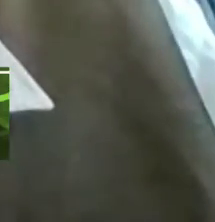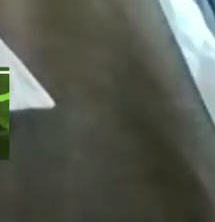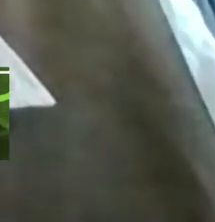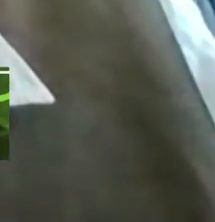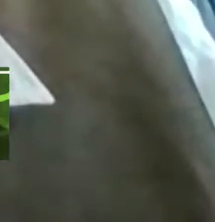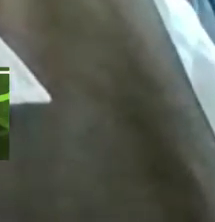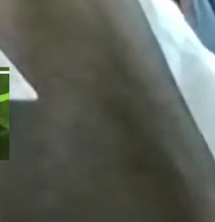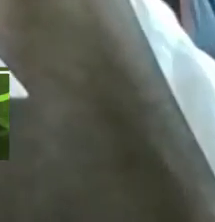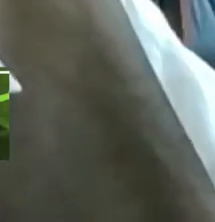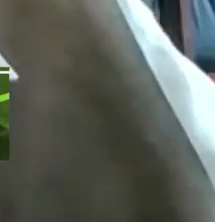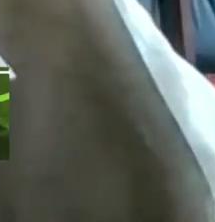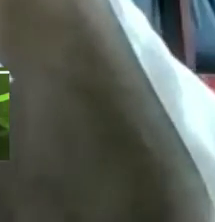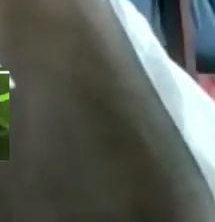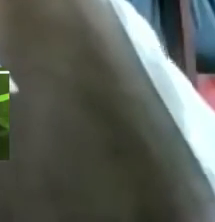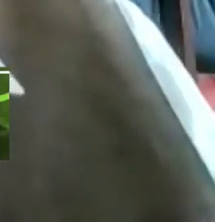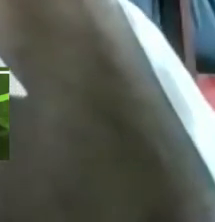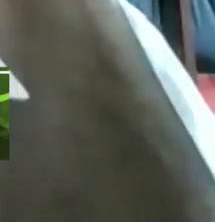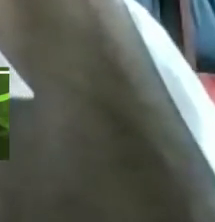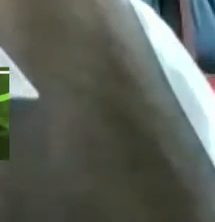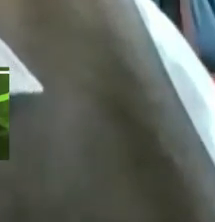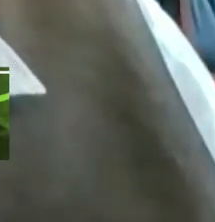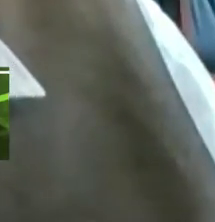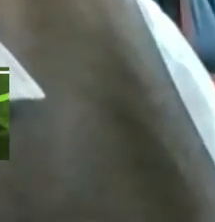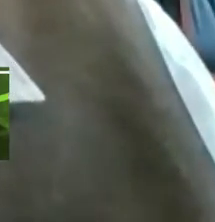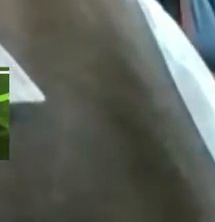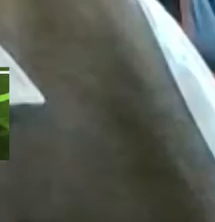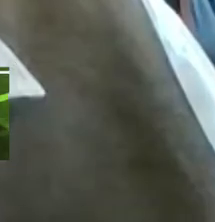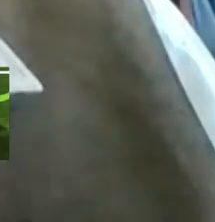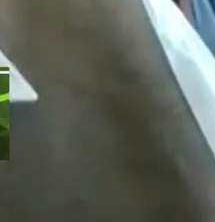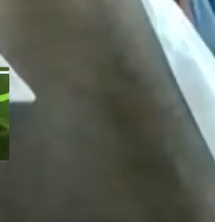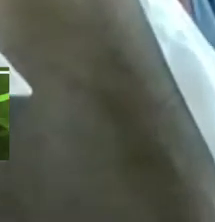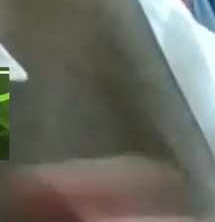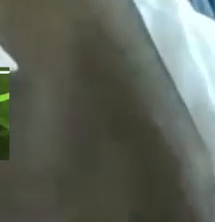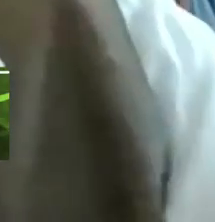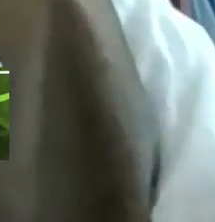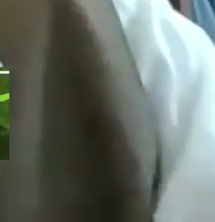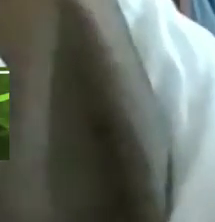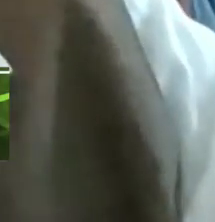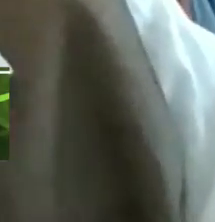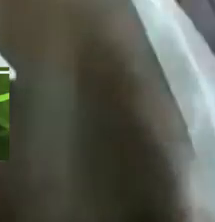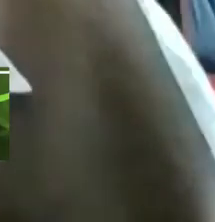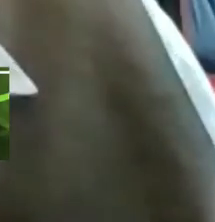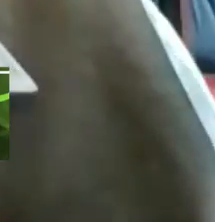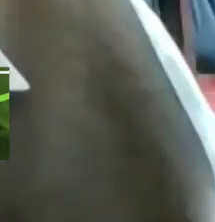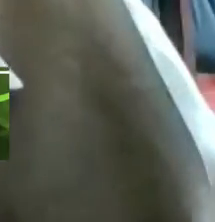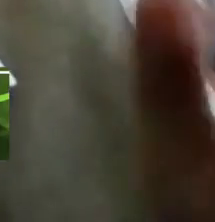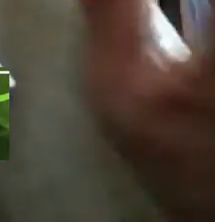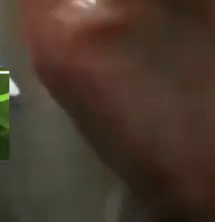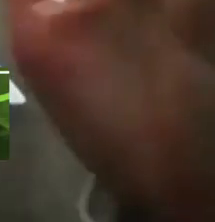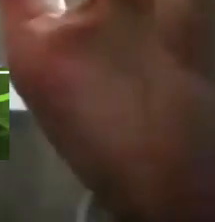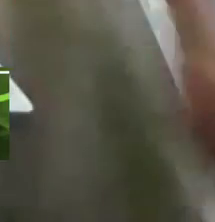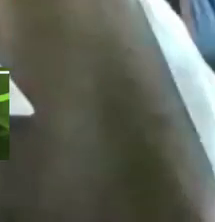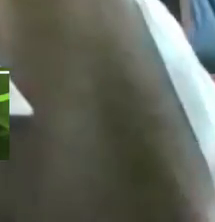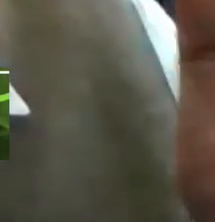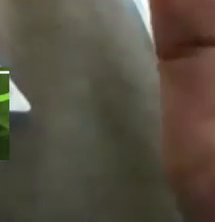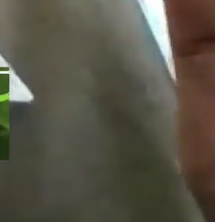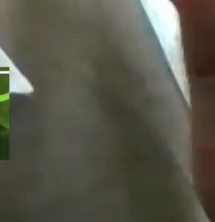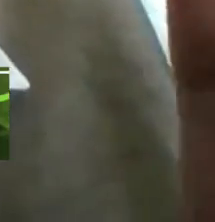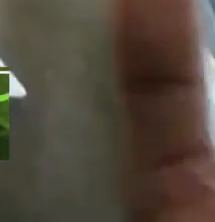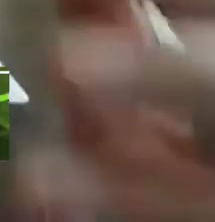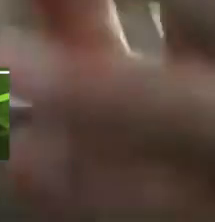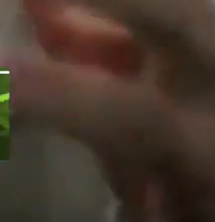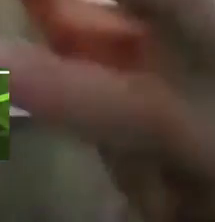falaram do Januário poxa que figura o Januário aquele sorriso dele aquele olhar